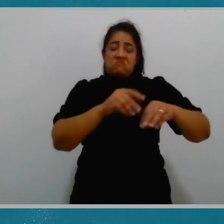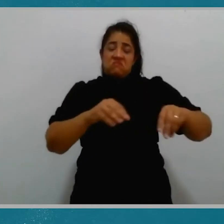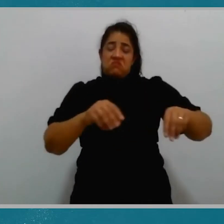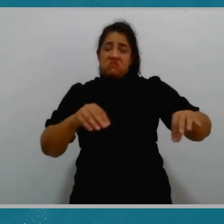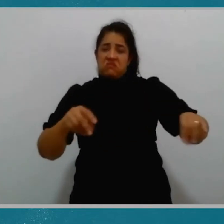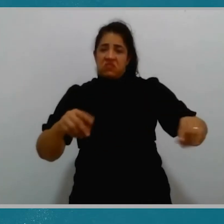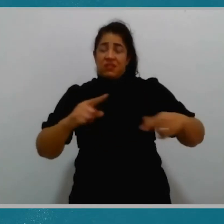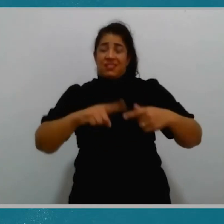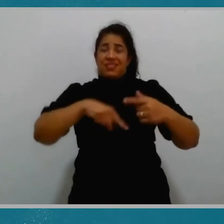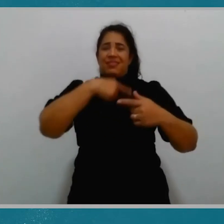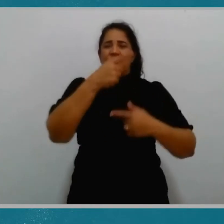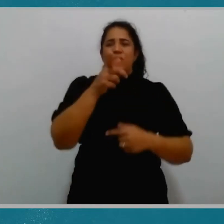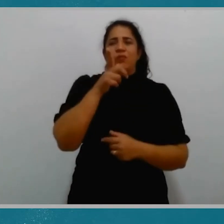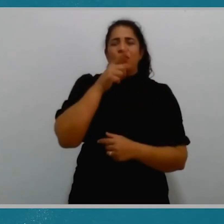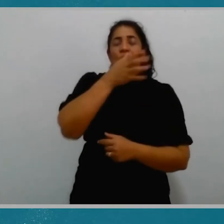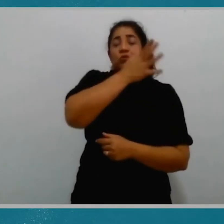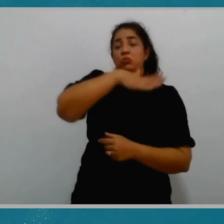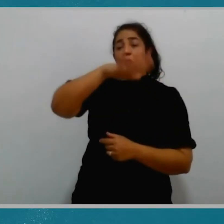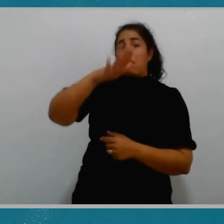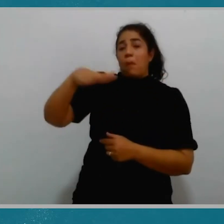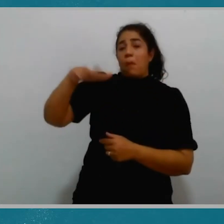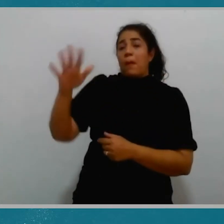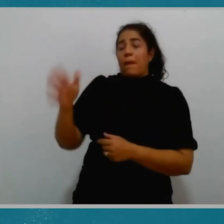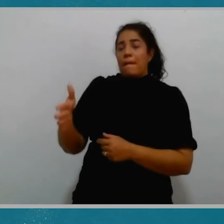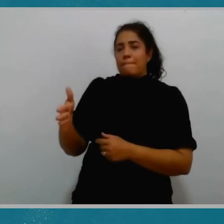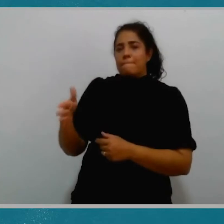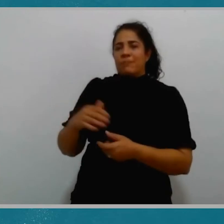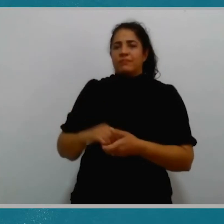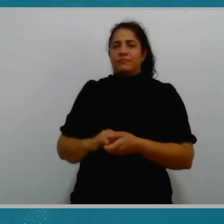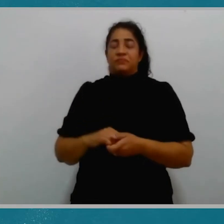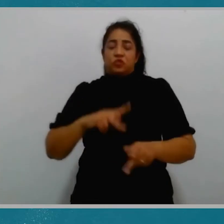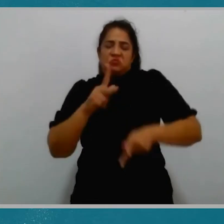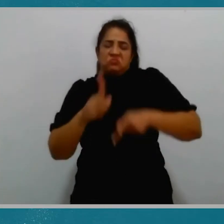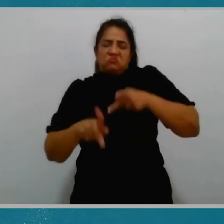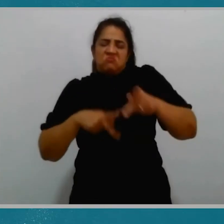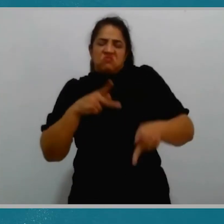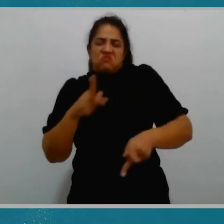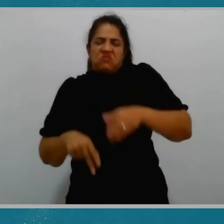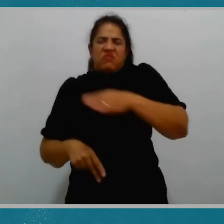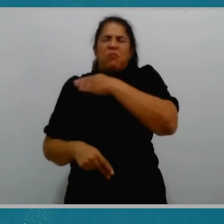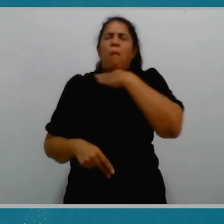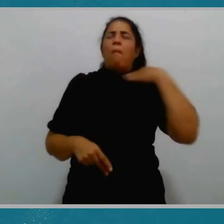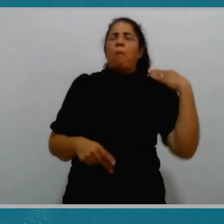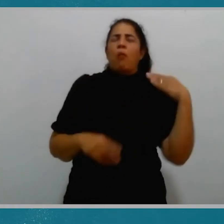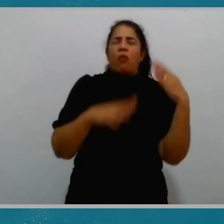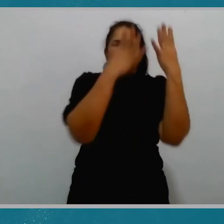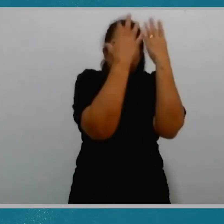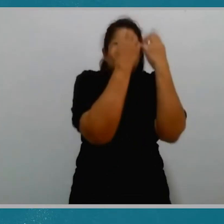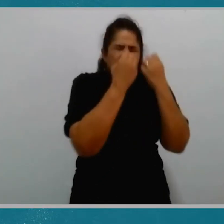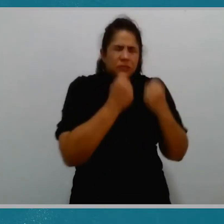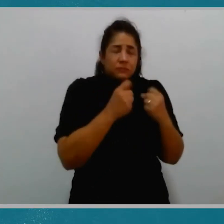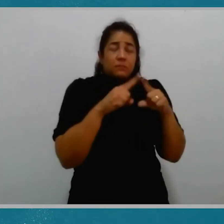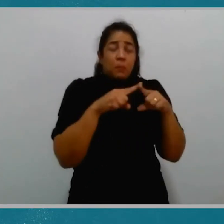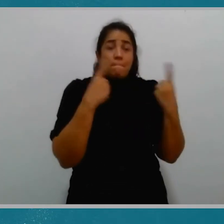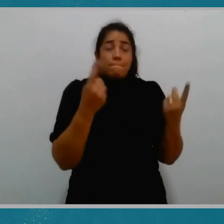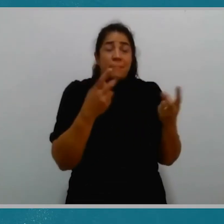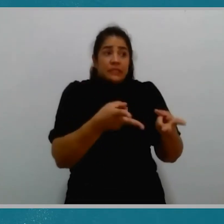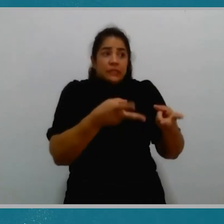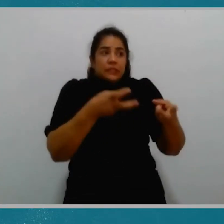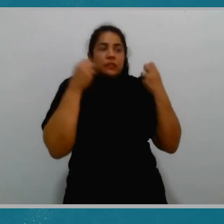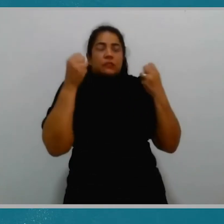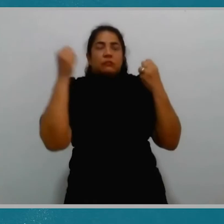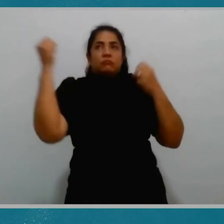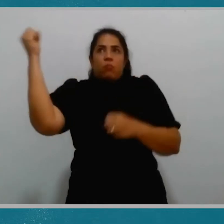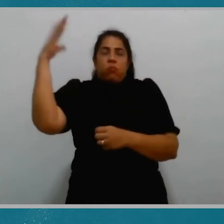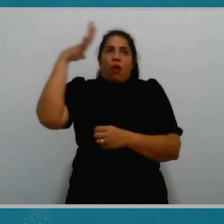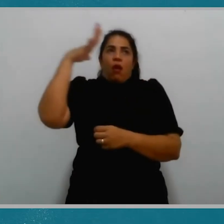Jordão, Galileia dos gentios. O povo que jazia em trevas viu grande luz, e aos que